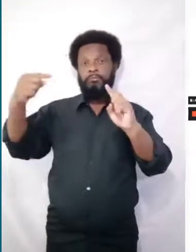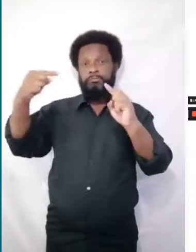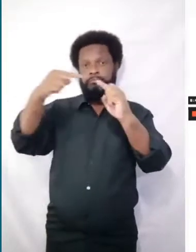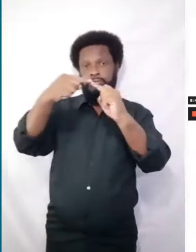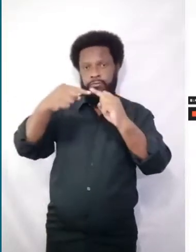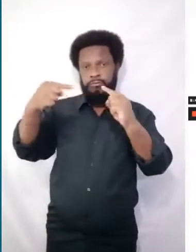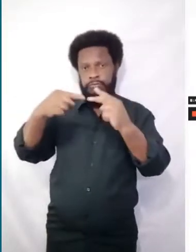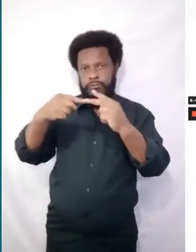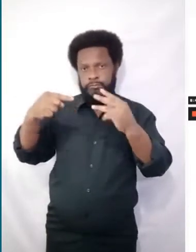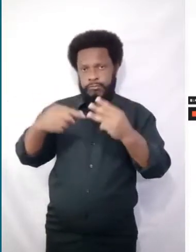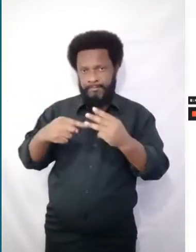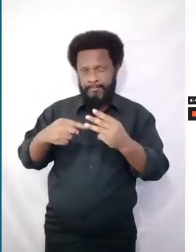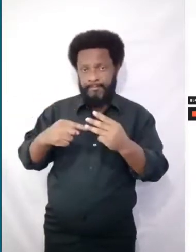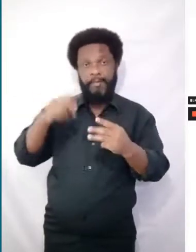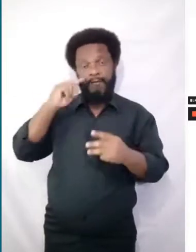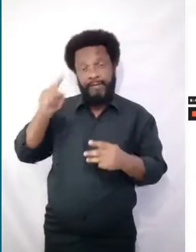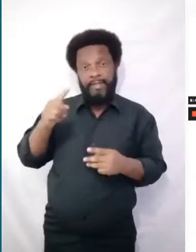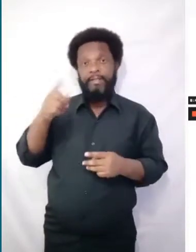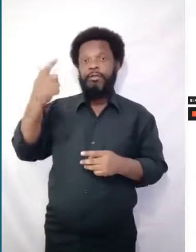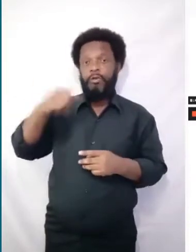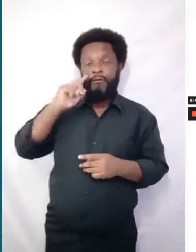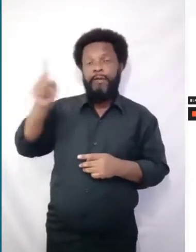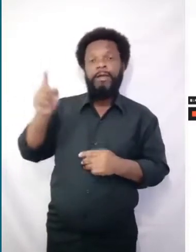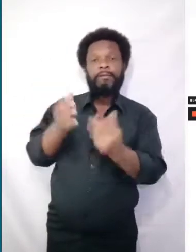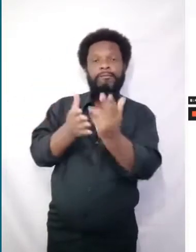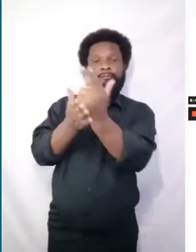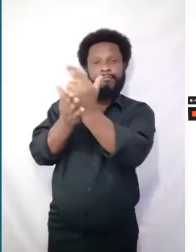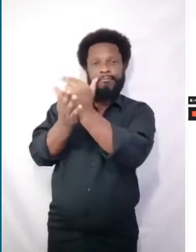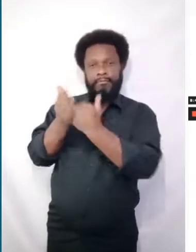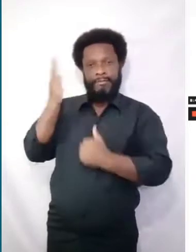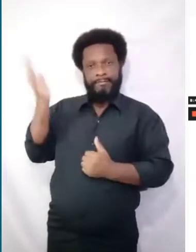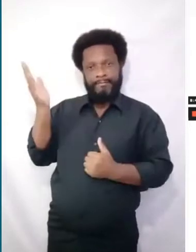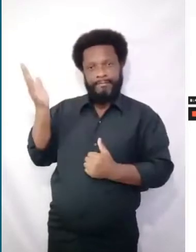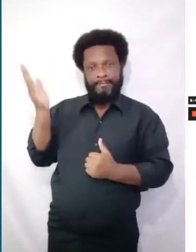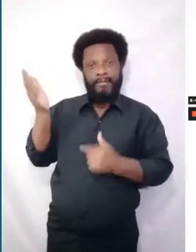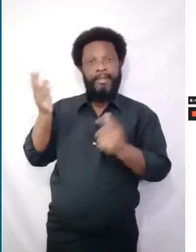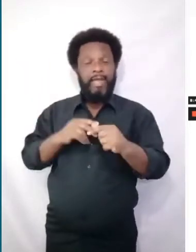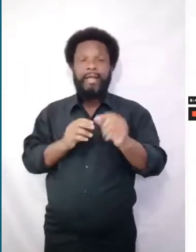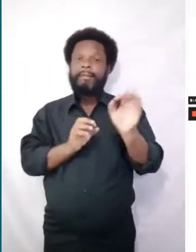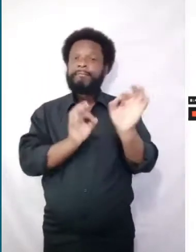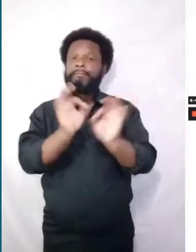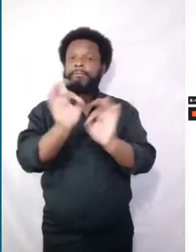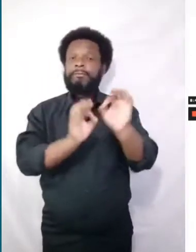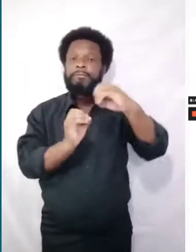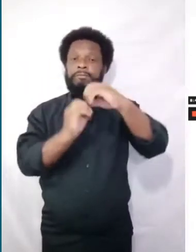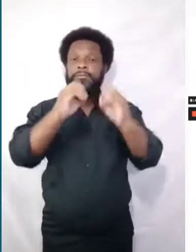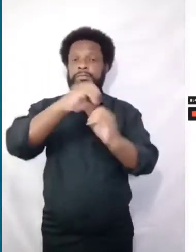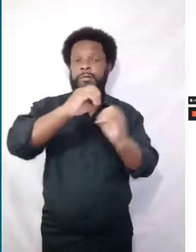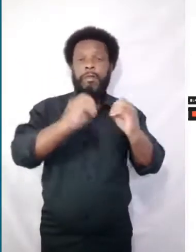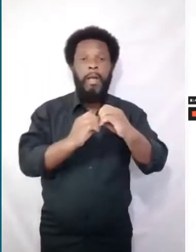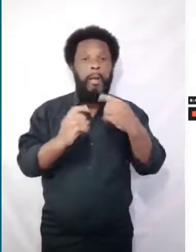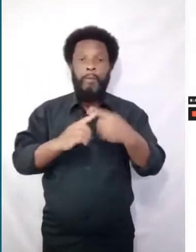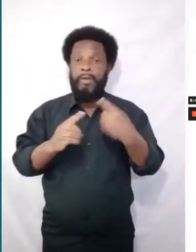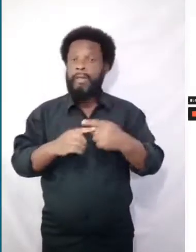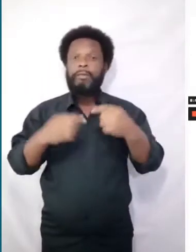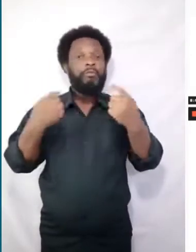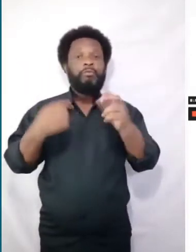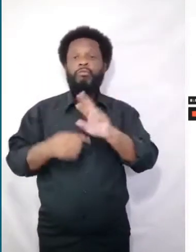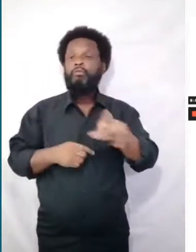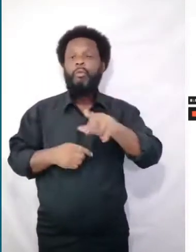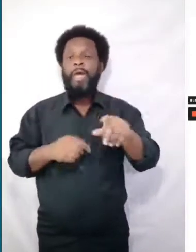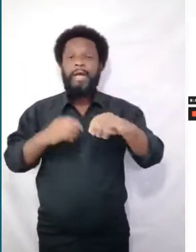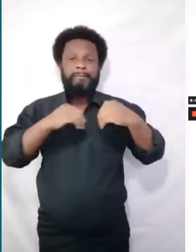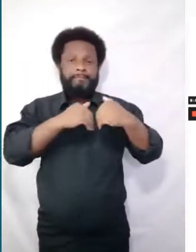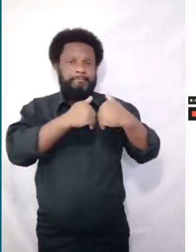certo? Isso aqui. Bom, não tem as ligações. Bem, essa é a fórmula eletrônica que, novamente, não representa a geometria da molécula. Por